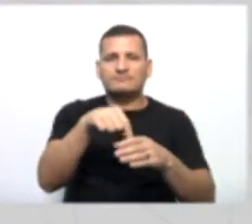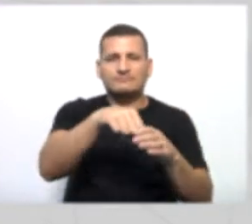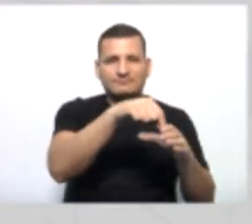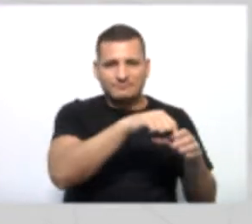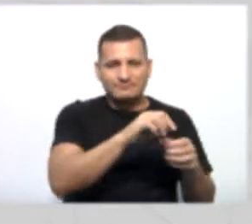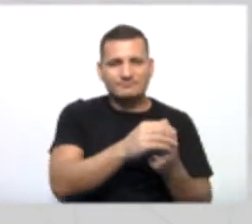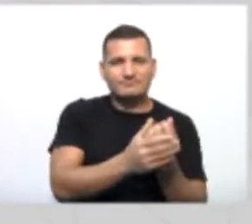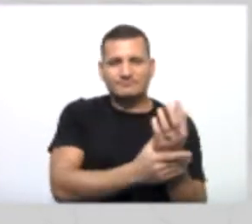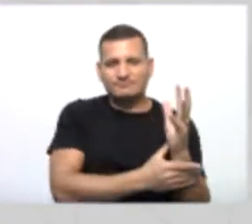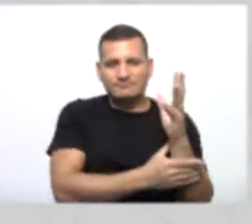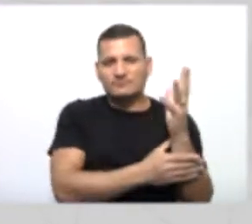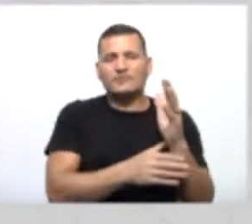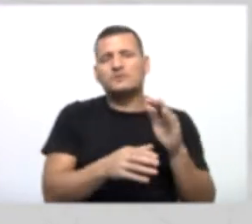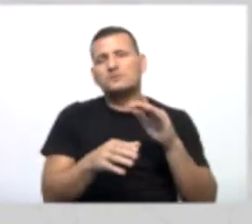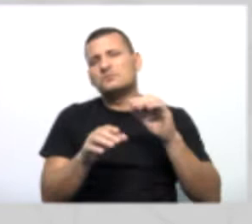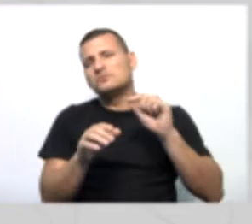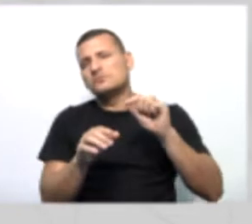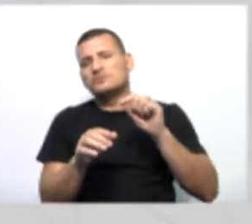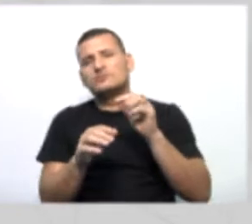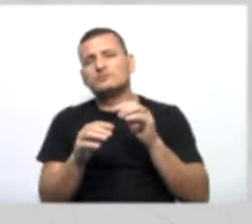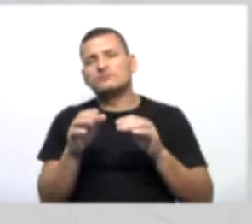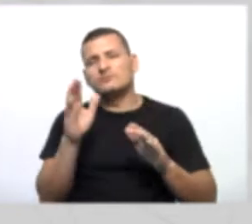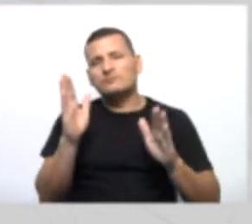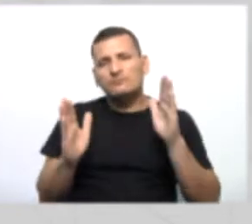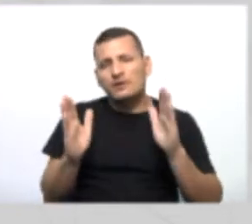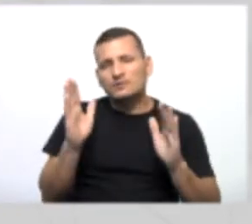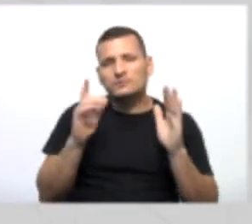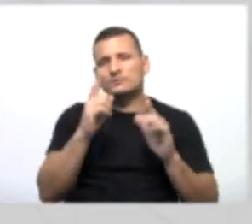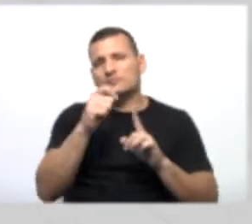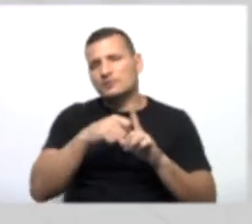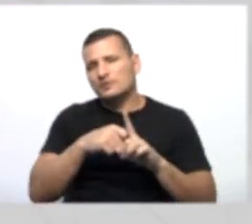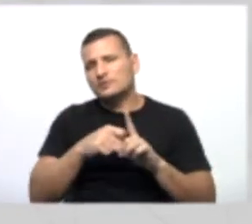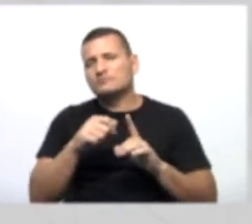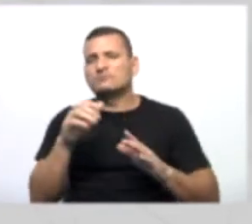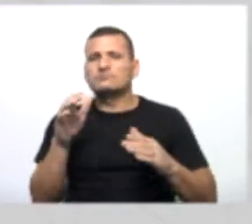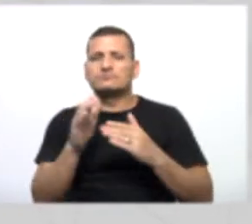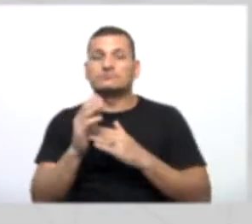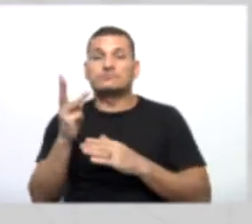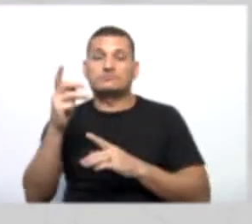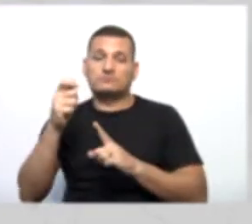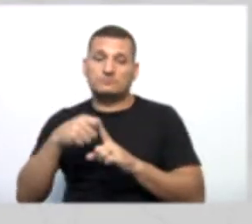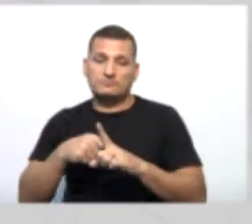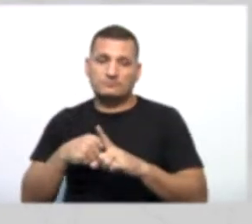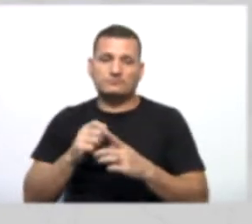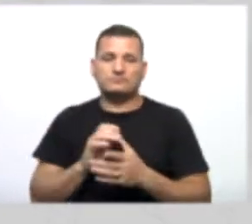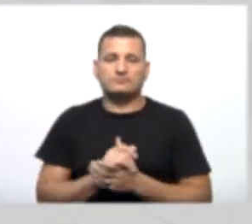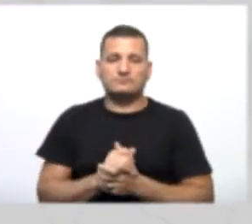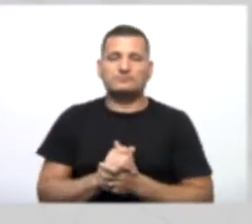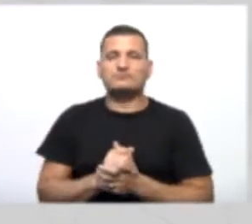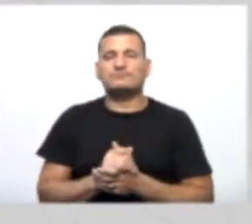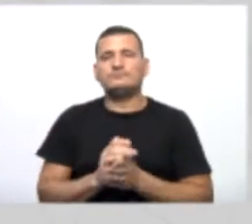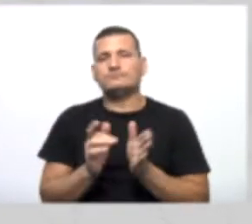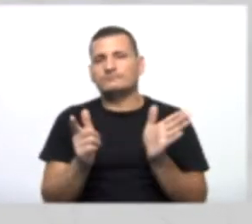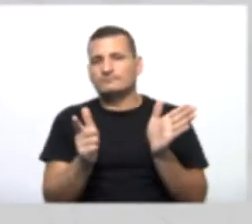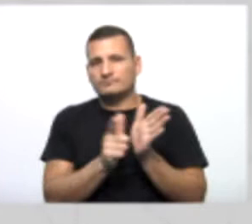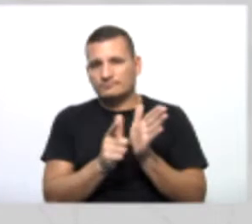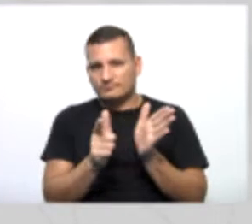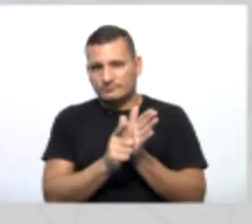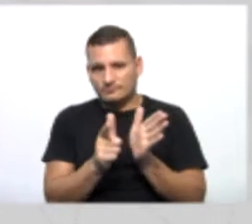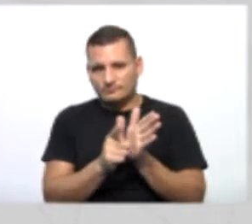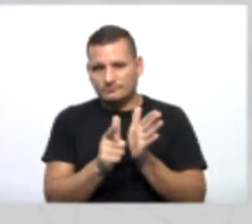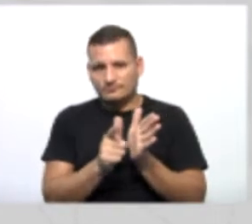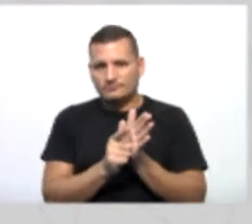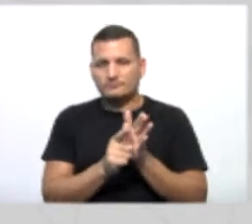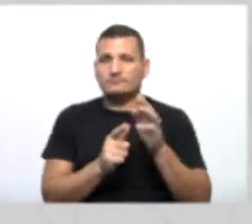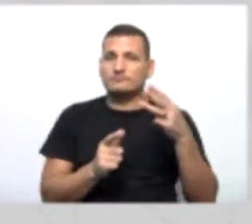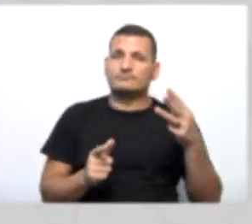1 mês a 3 meses para se decompor. Aí começa a complicação, olha lá. O papel, que vem da celulose, de 3 a